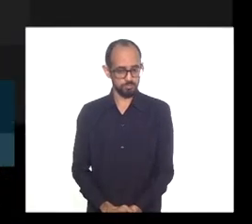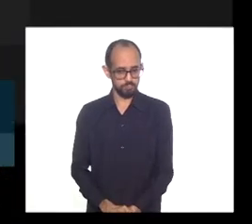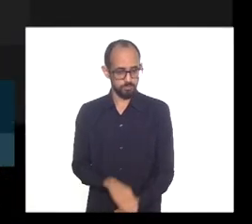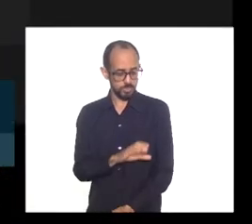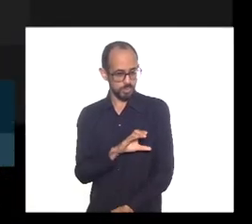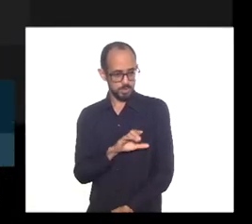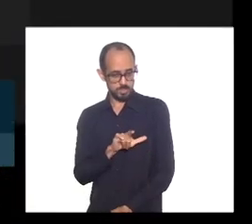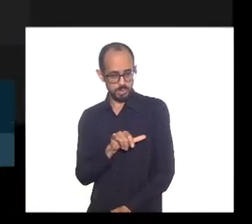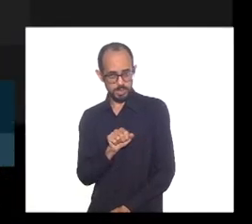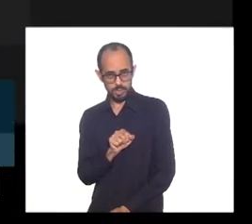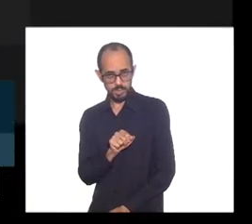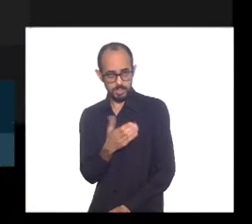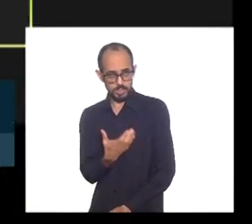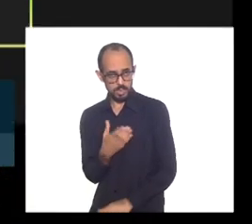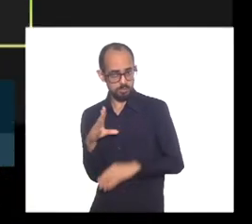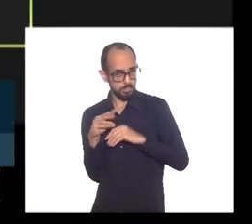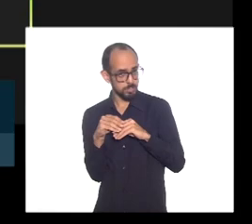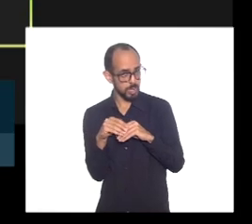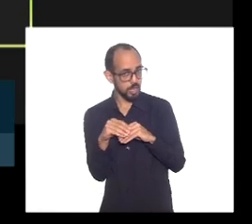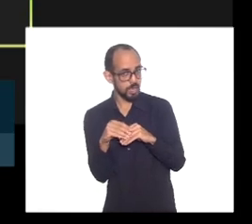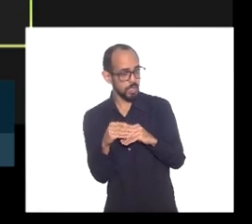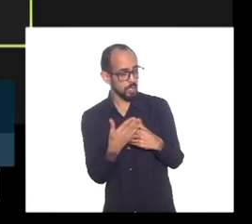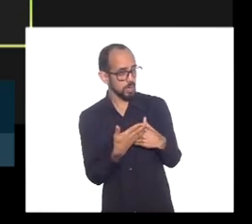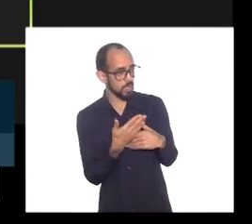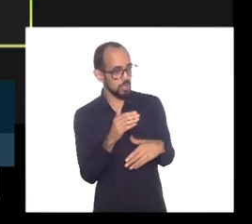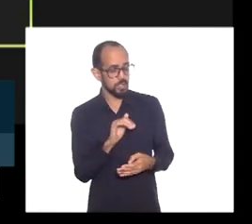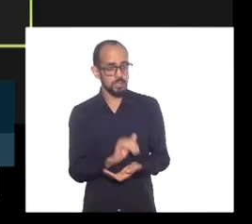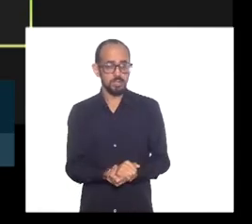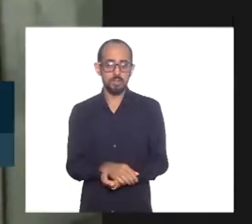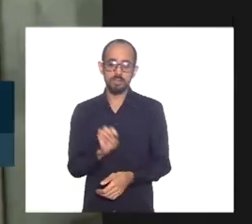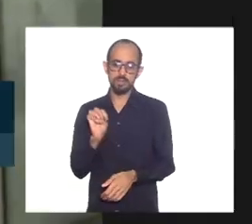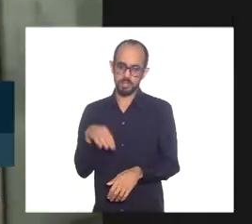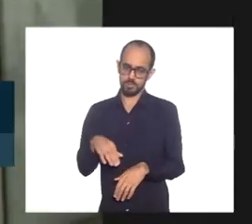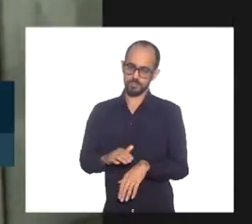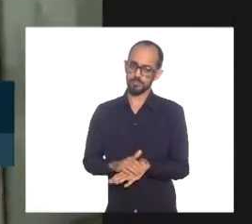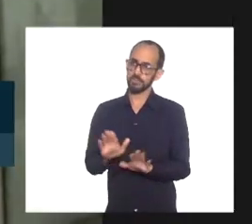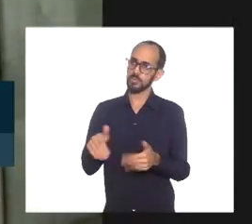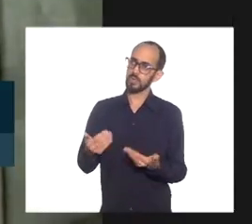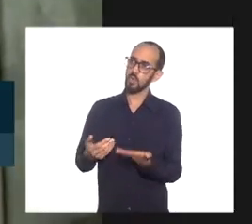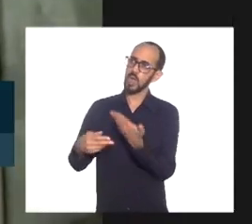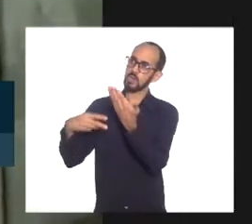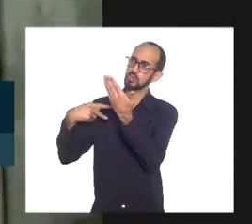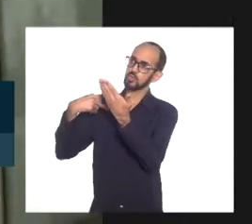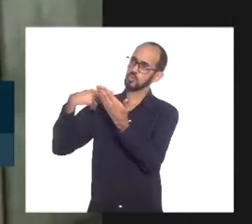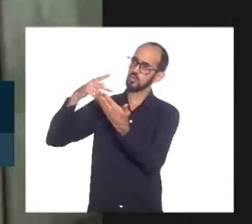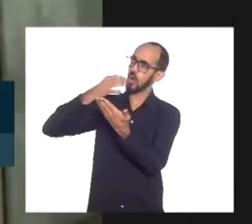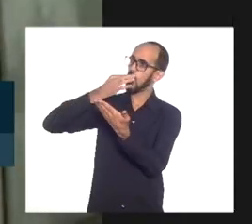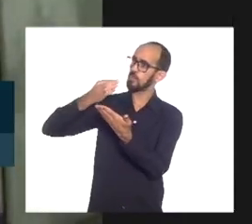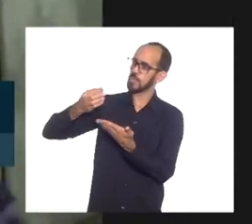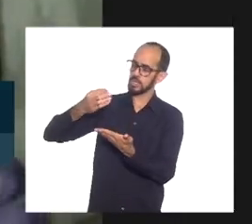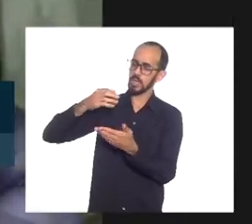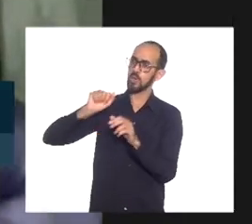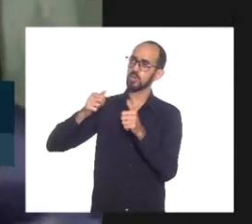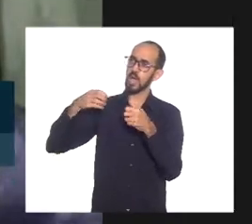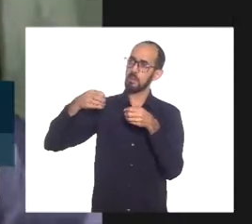fazer? Sim, presidente. Eu vou dizer o seguinte, que a sua colocação da aproximação